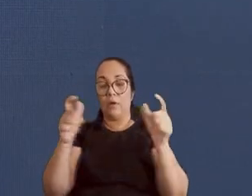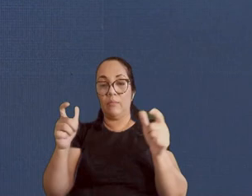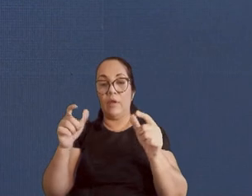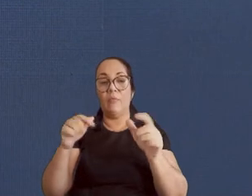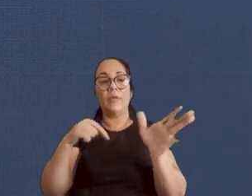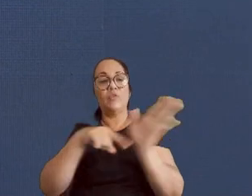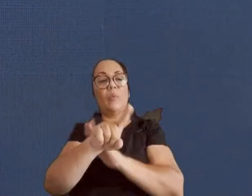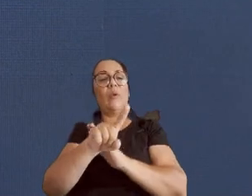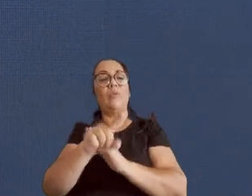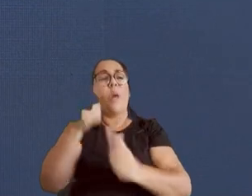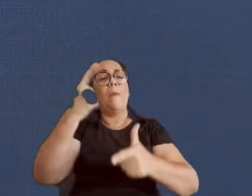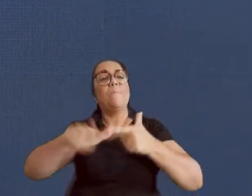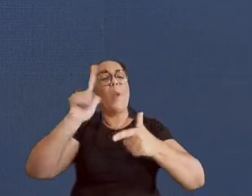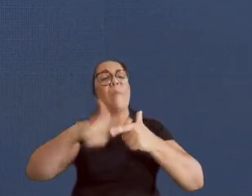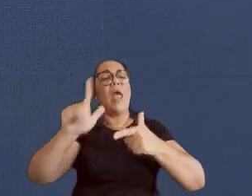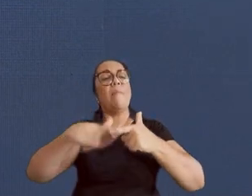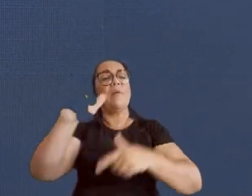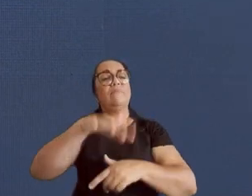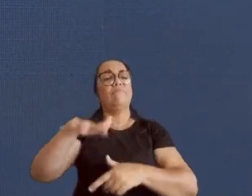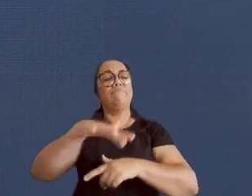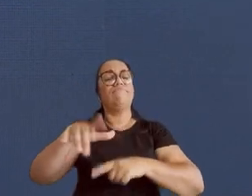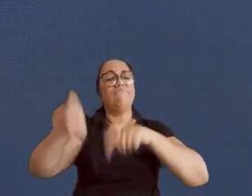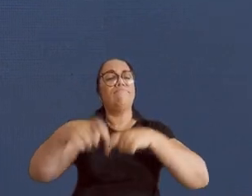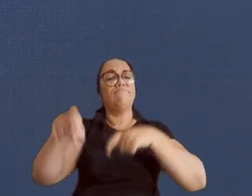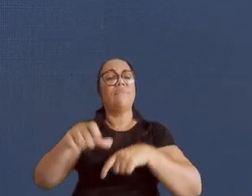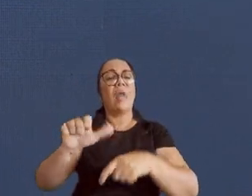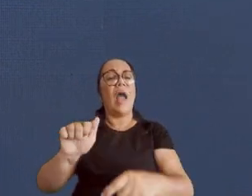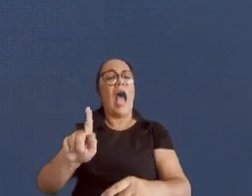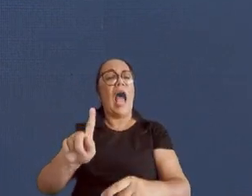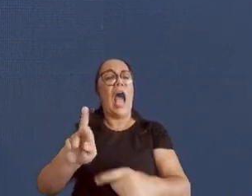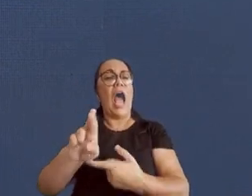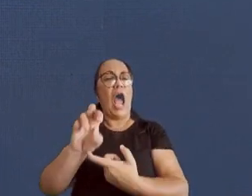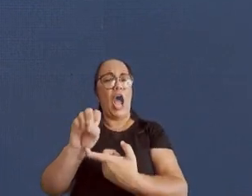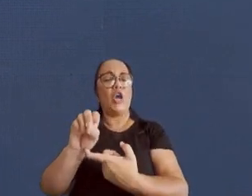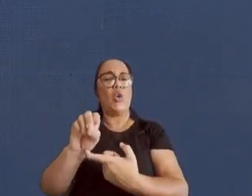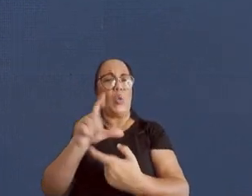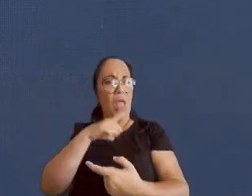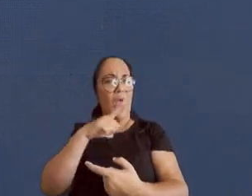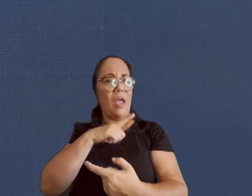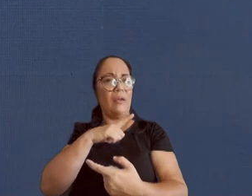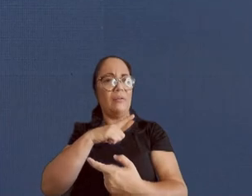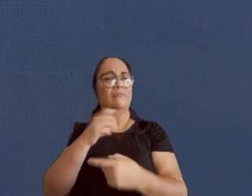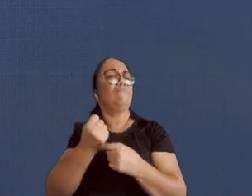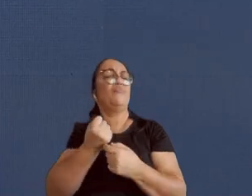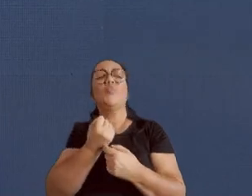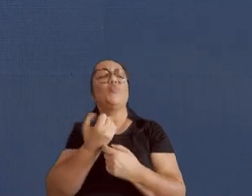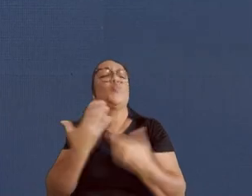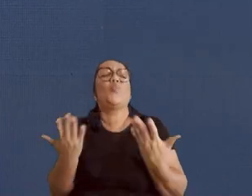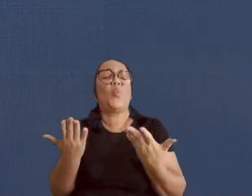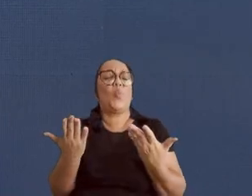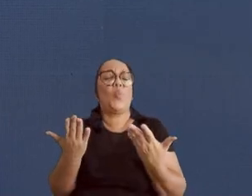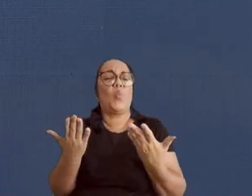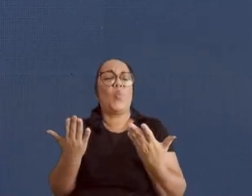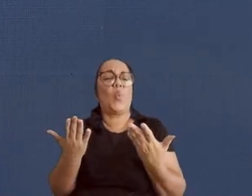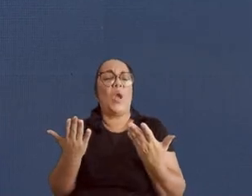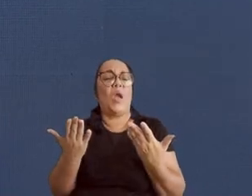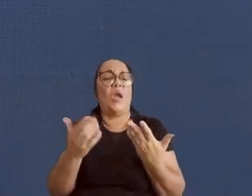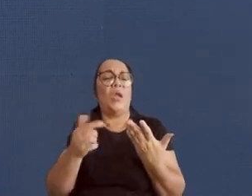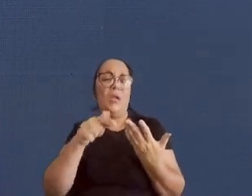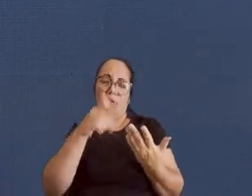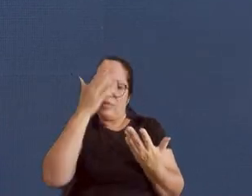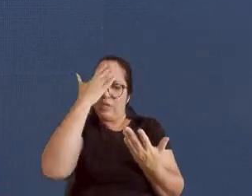do nosso Agro ponto de vista produtivo né e acho que isso de certa forma deve casar com as oportunidades que hoje vocês têm investidas